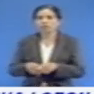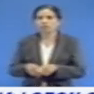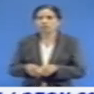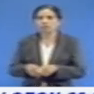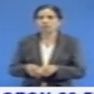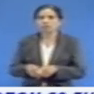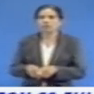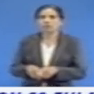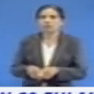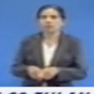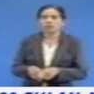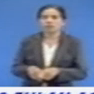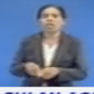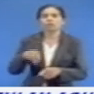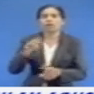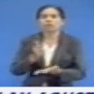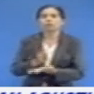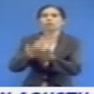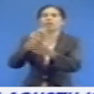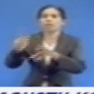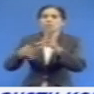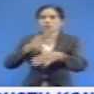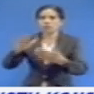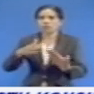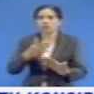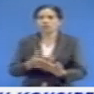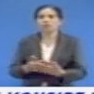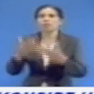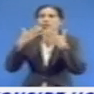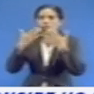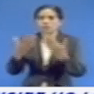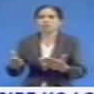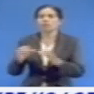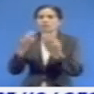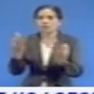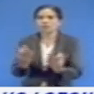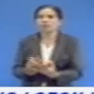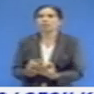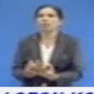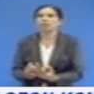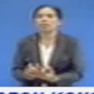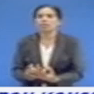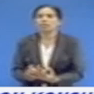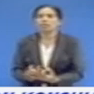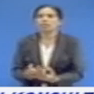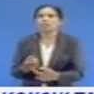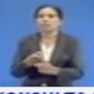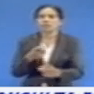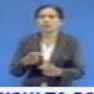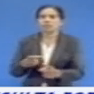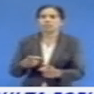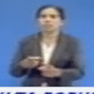mun lava ma hotu mundo to ma kirene. Agradece ba familia ho hotu nebe ka rais petano nian ho raisame